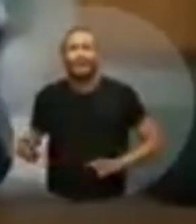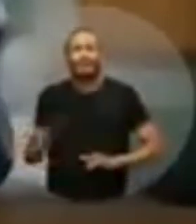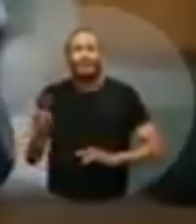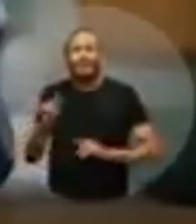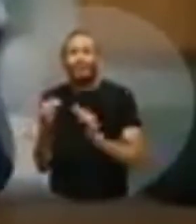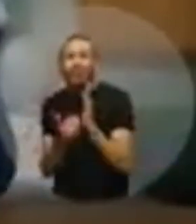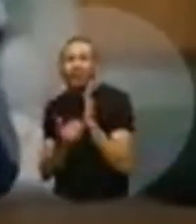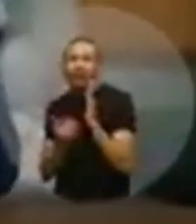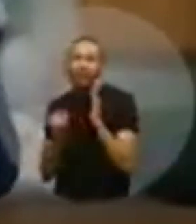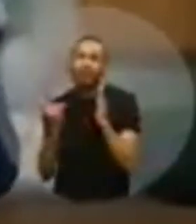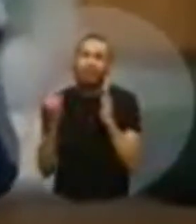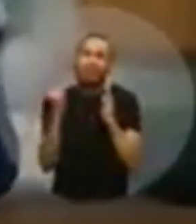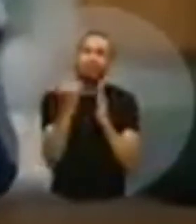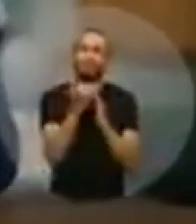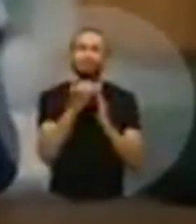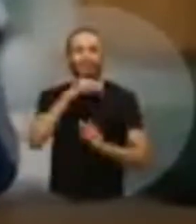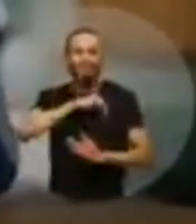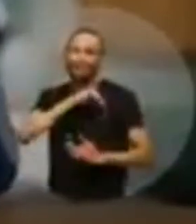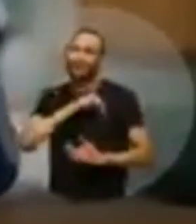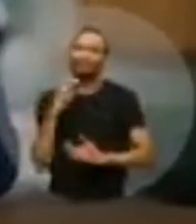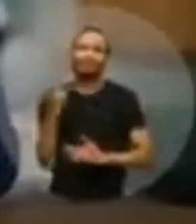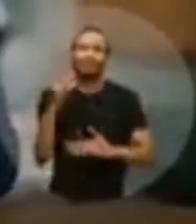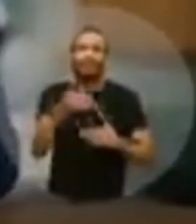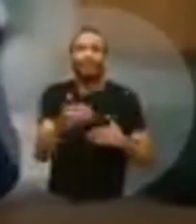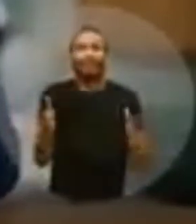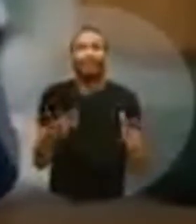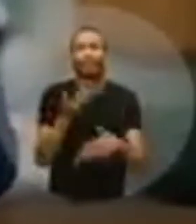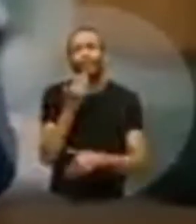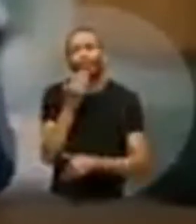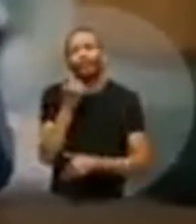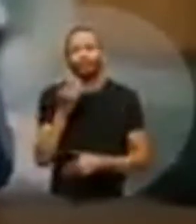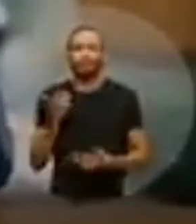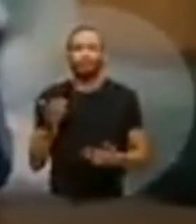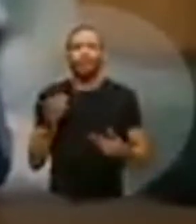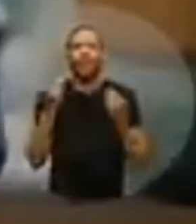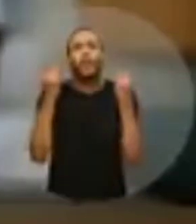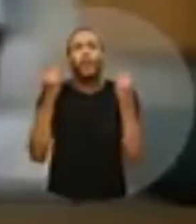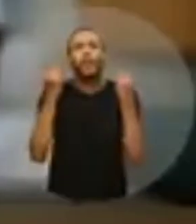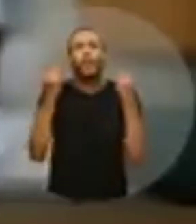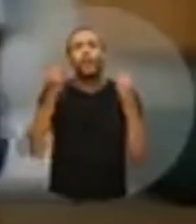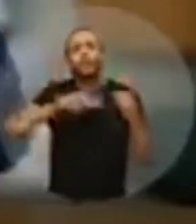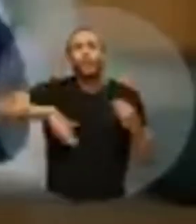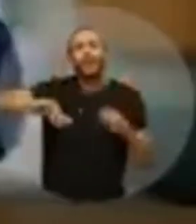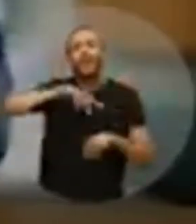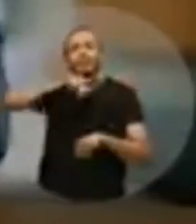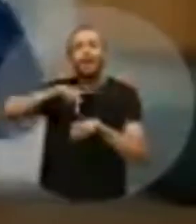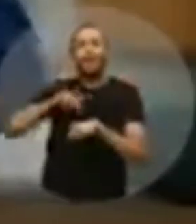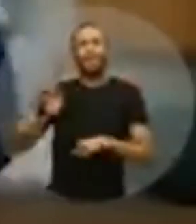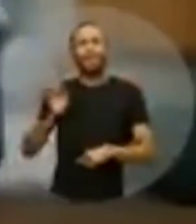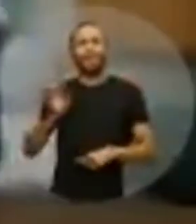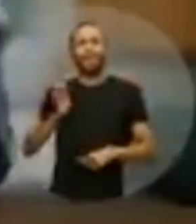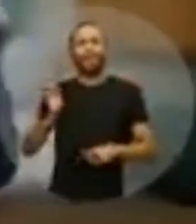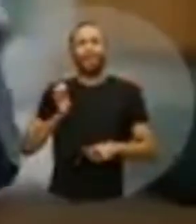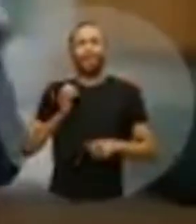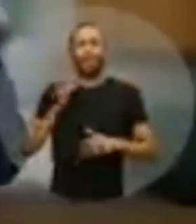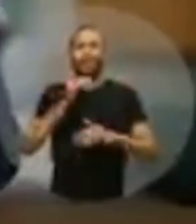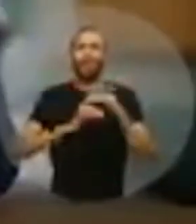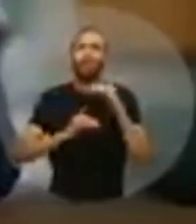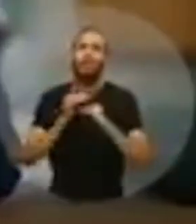com os preços que não param de subir e com o salário que mal dá para uma cesta básica. Como é que esse país tão